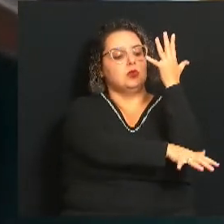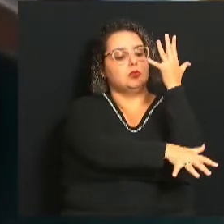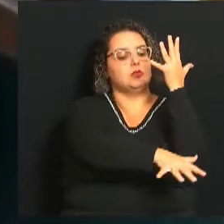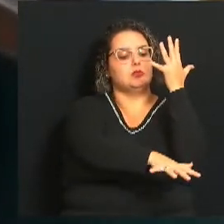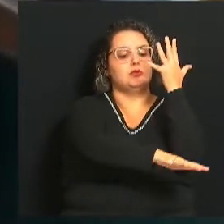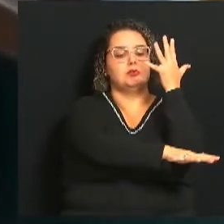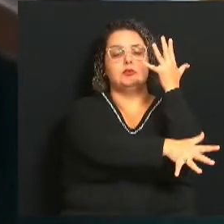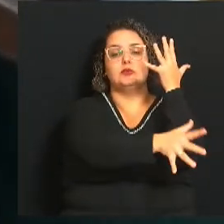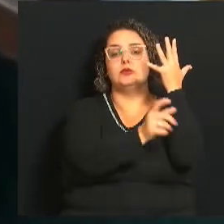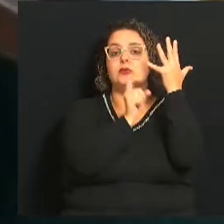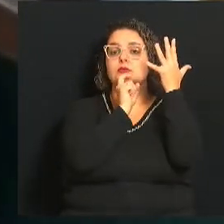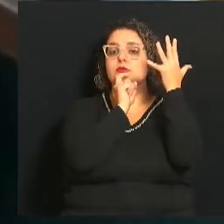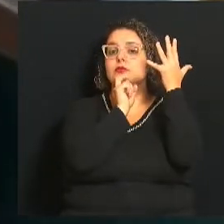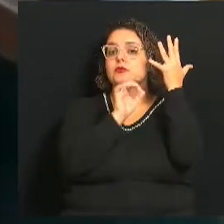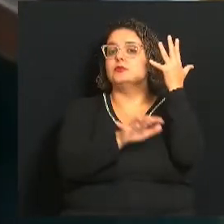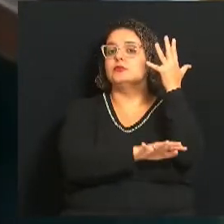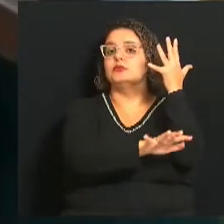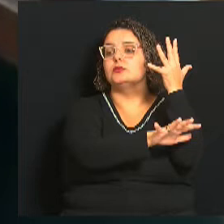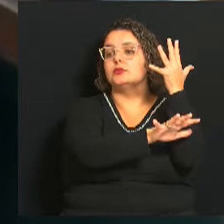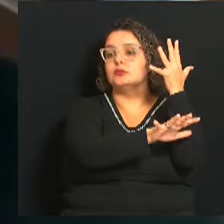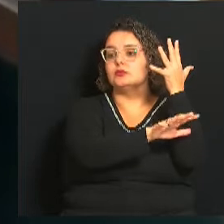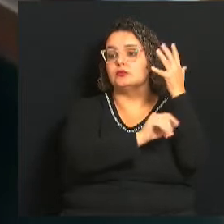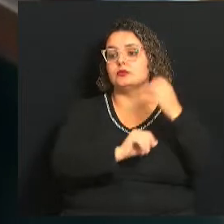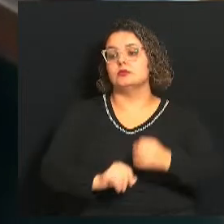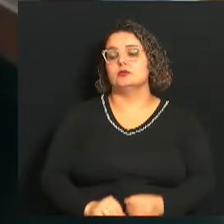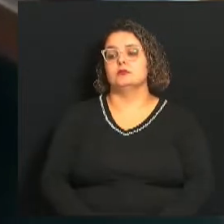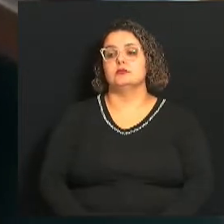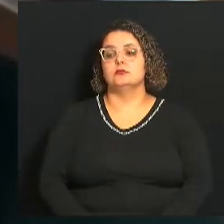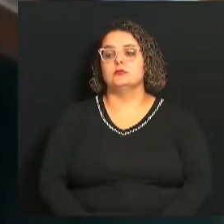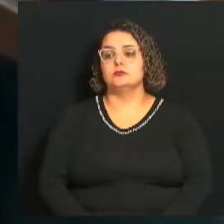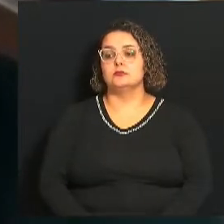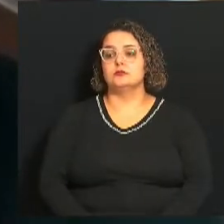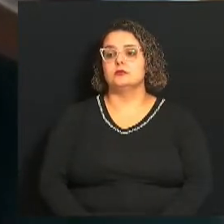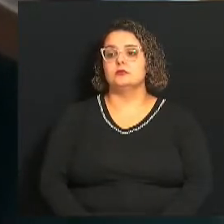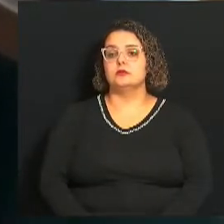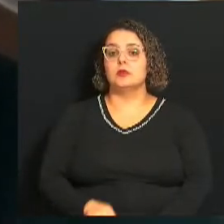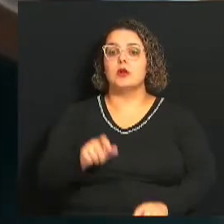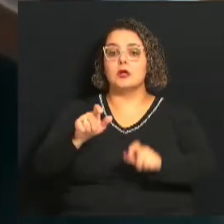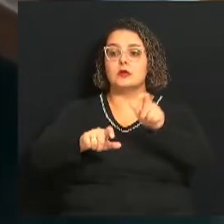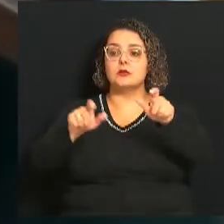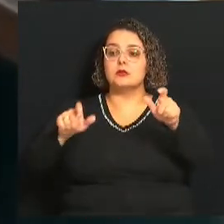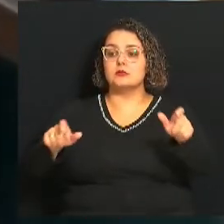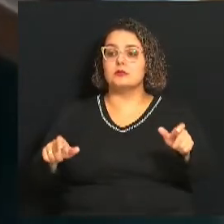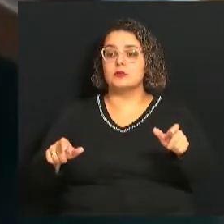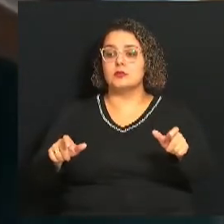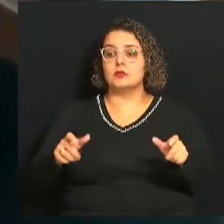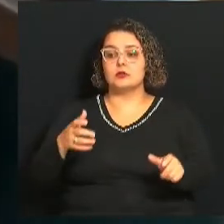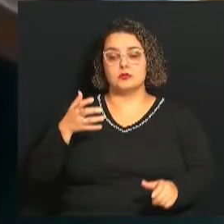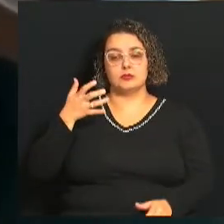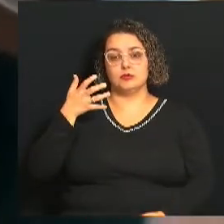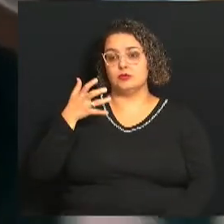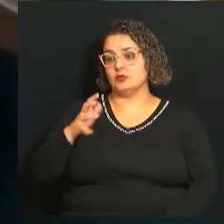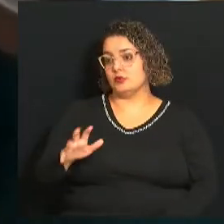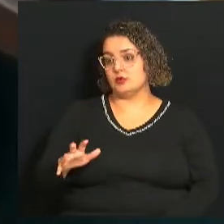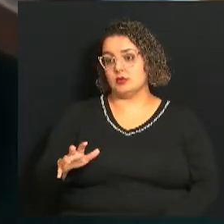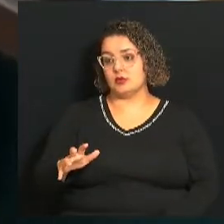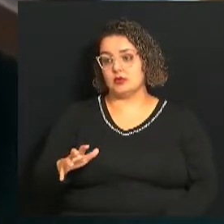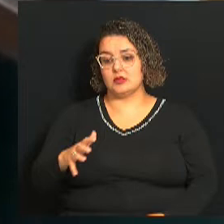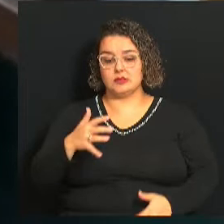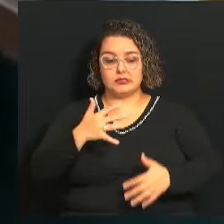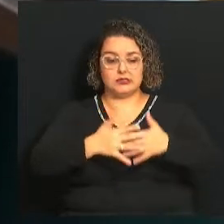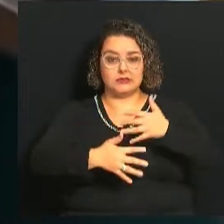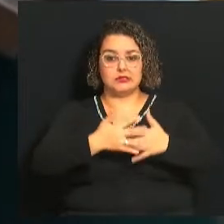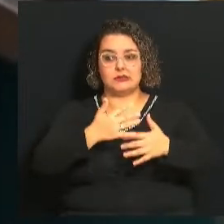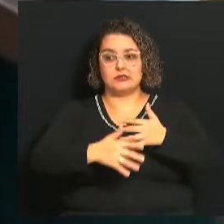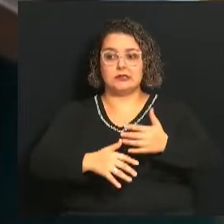e muitas vezes as pessoas também não querem ter o incômodo de que limpar